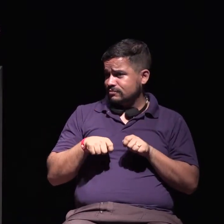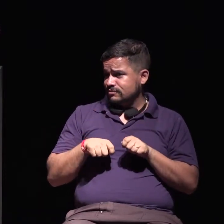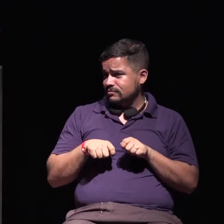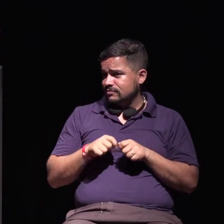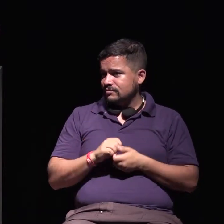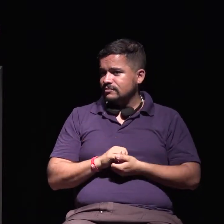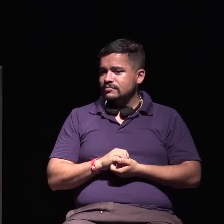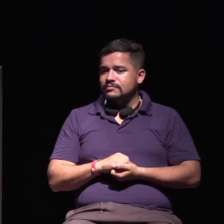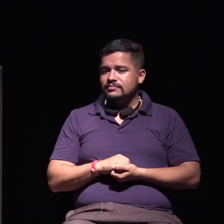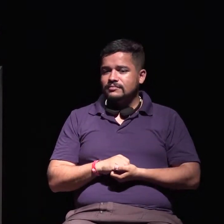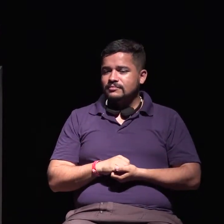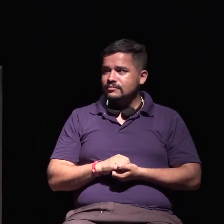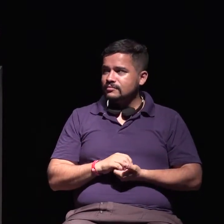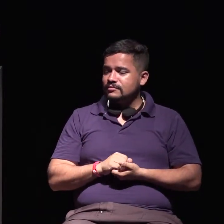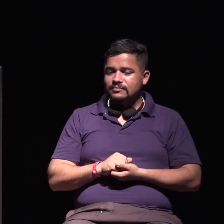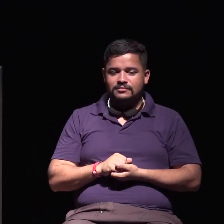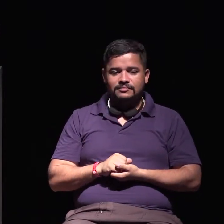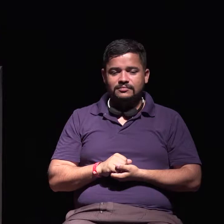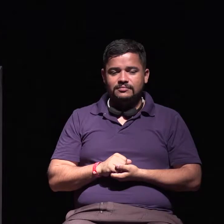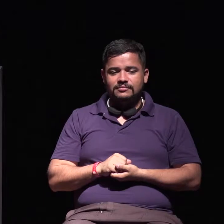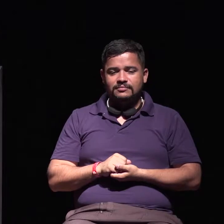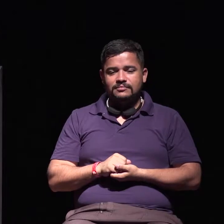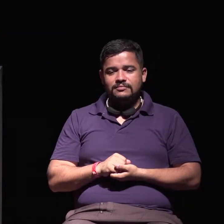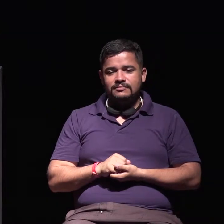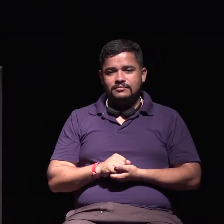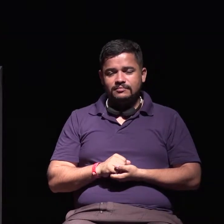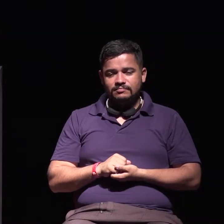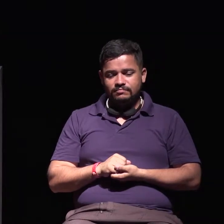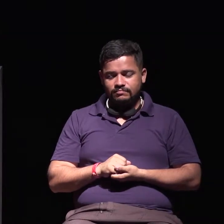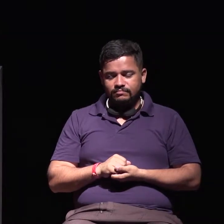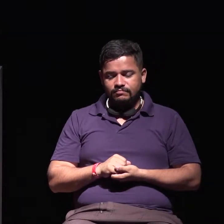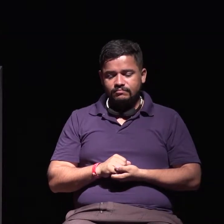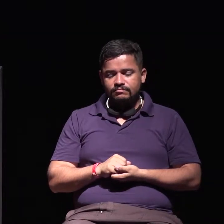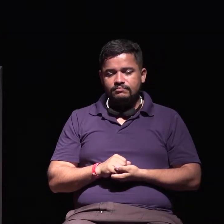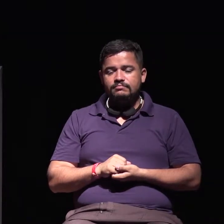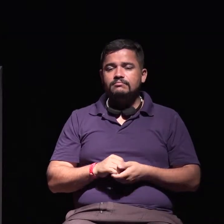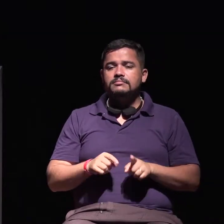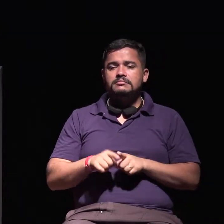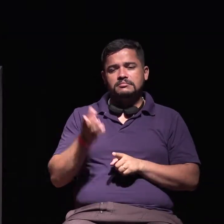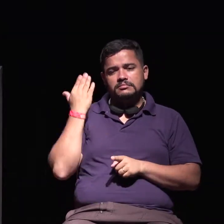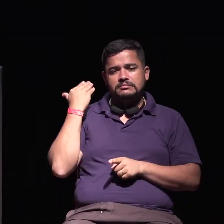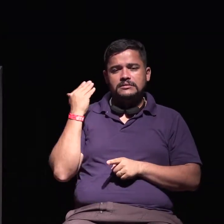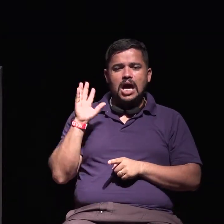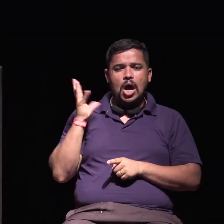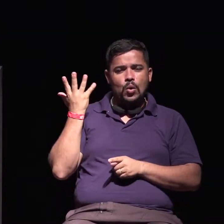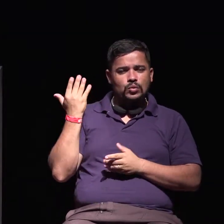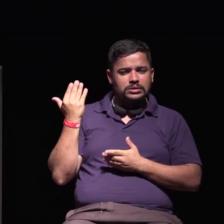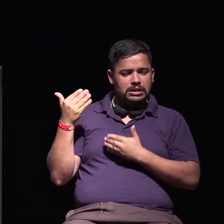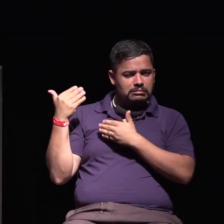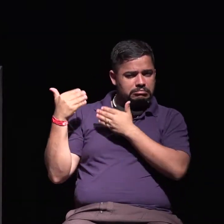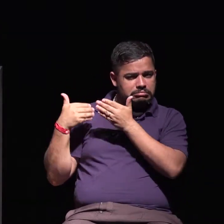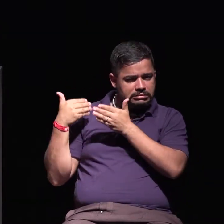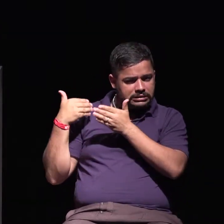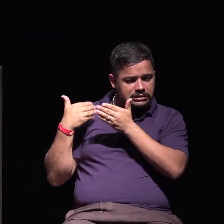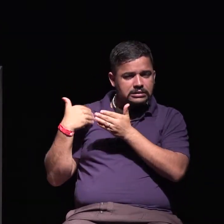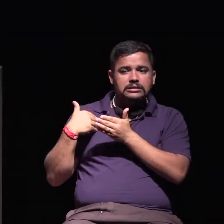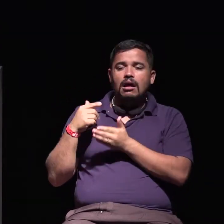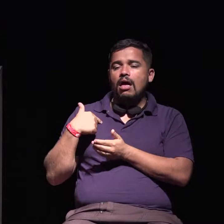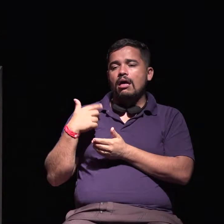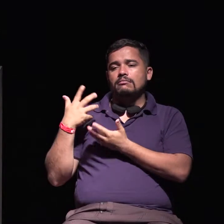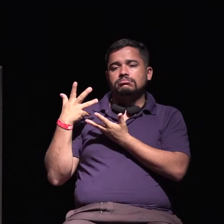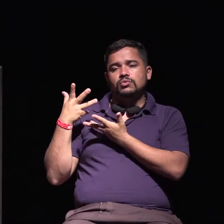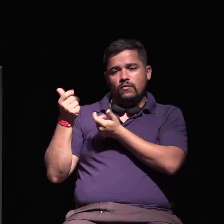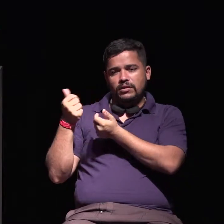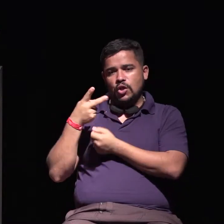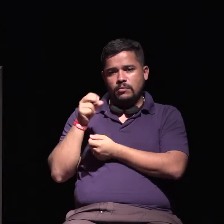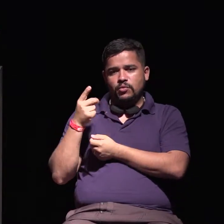Pode? Que eu vou avançar mais um minuto. E um episódio recente que me fez pensar nisso foi o fato de que eu fui